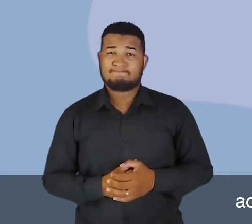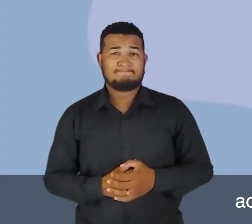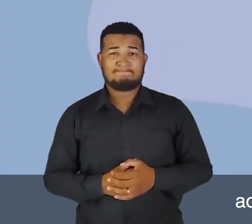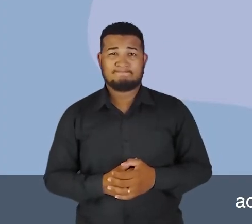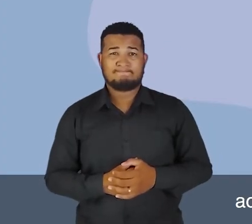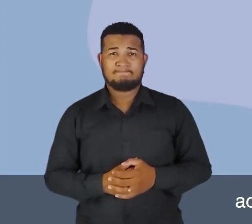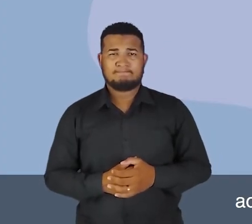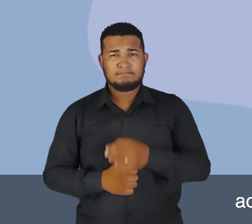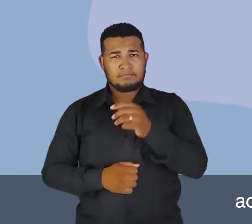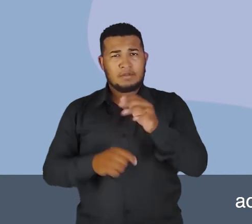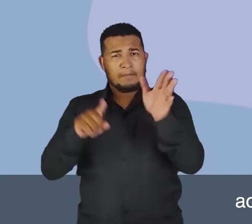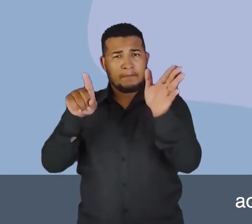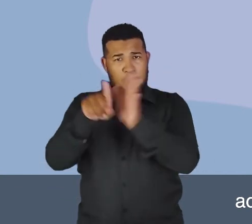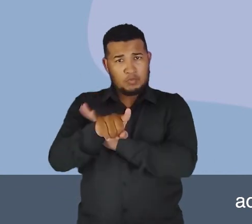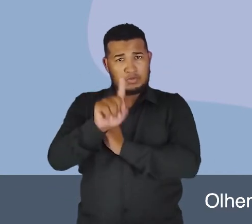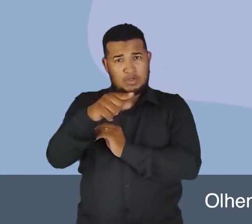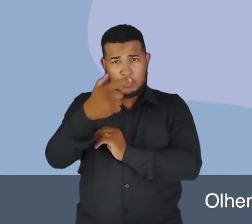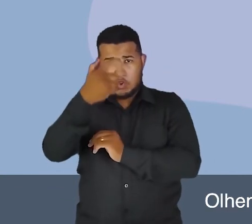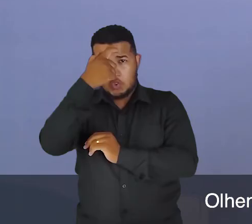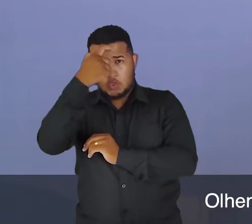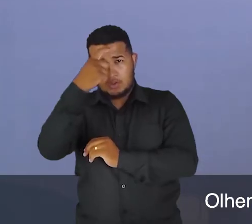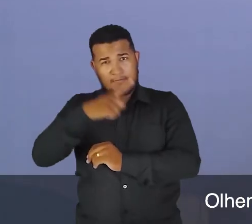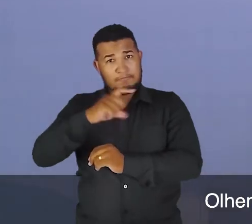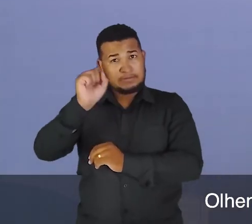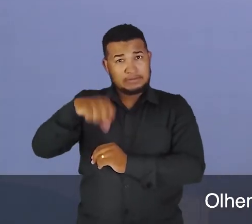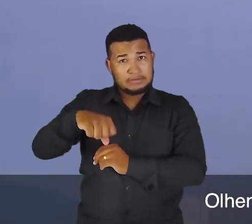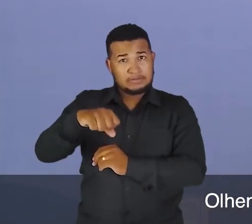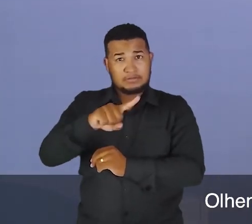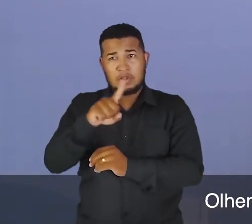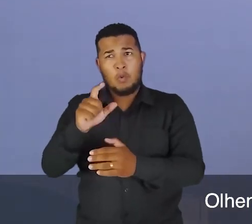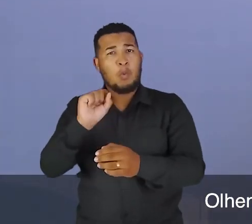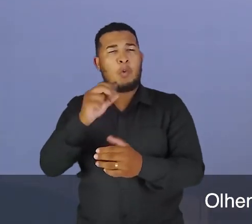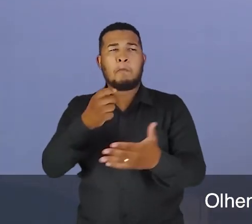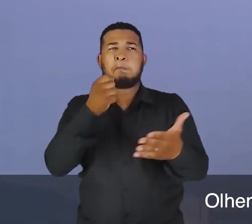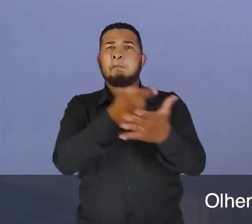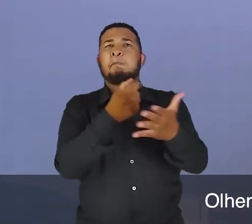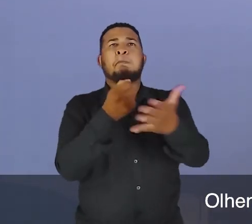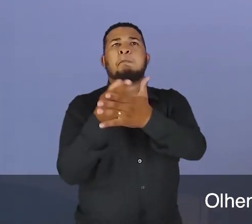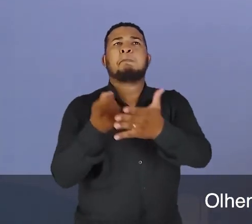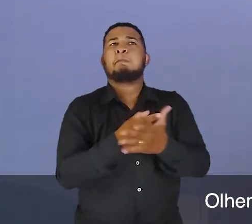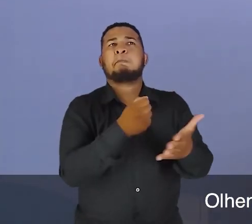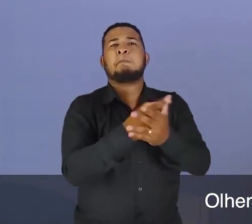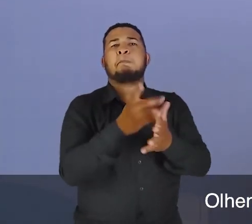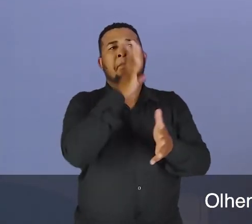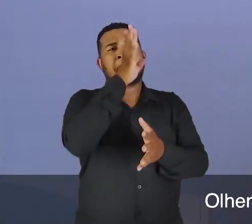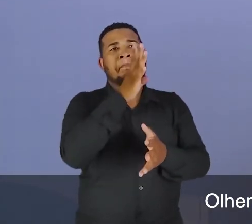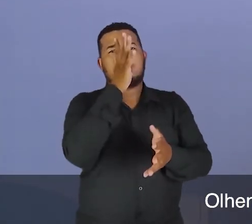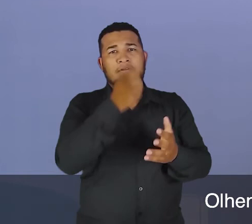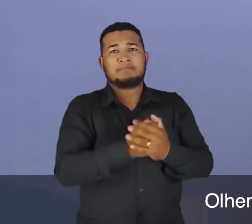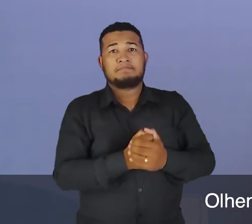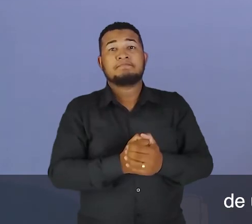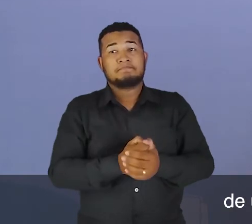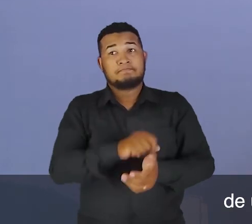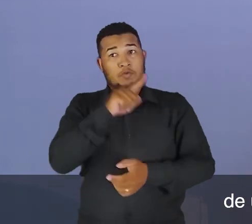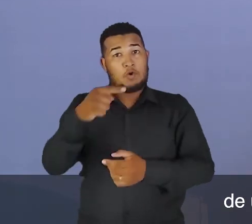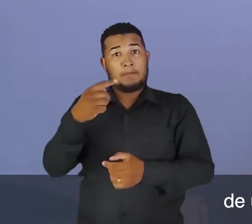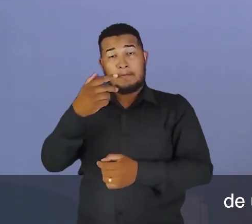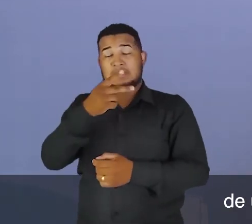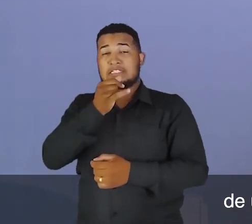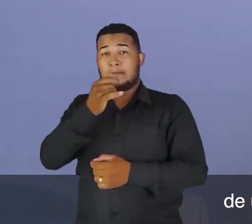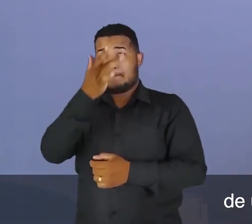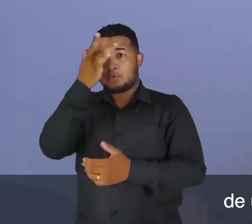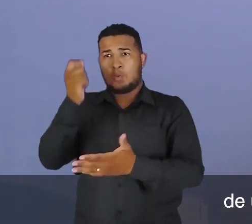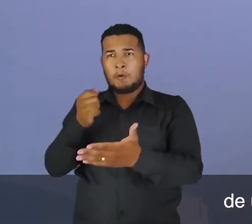você é um consumidor consciente? Olhem para mim, por favor. Ser consumidor consciente é destacar, de uma vez